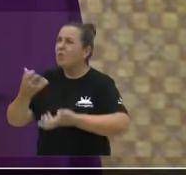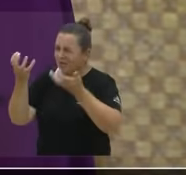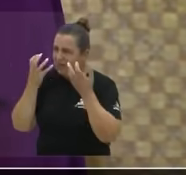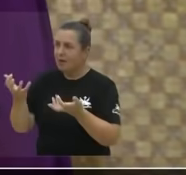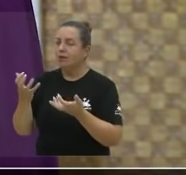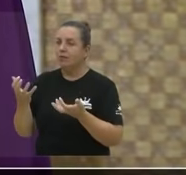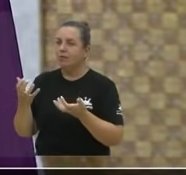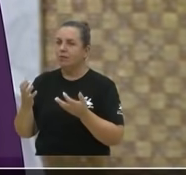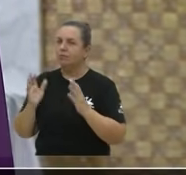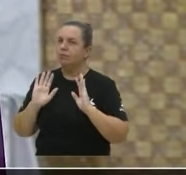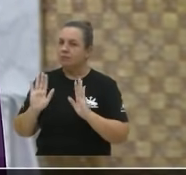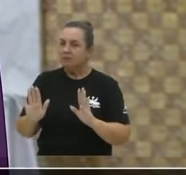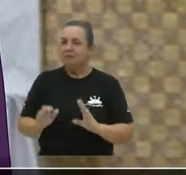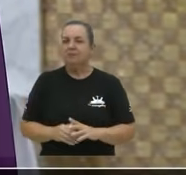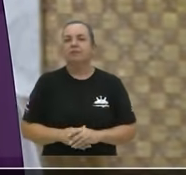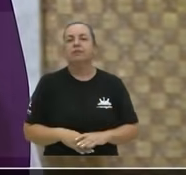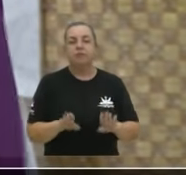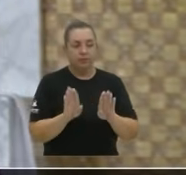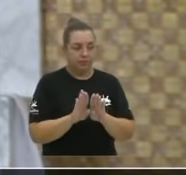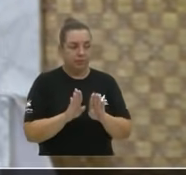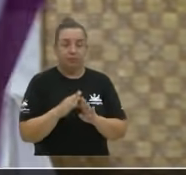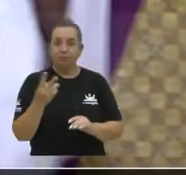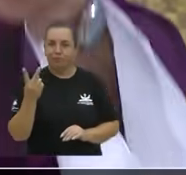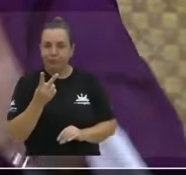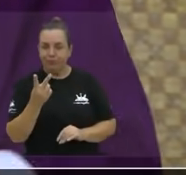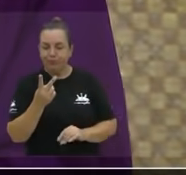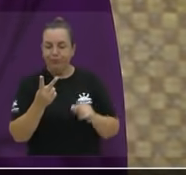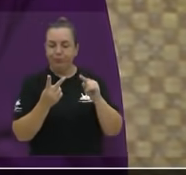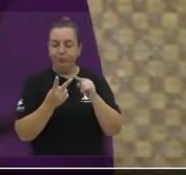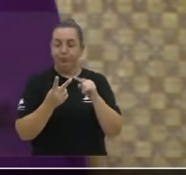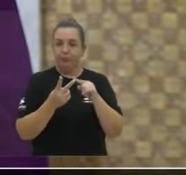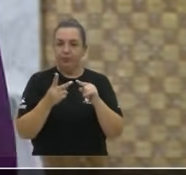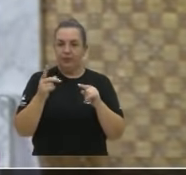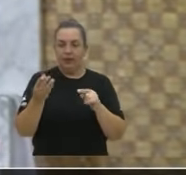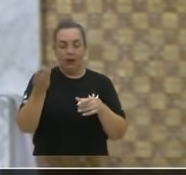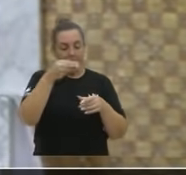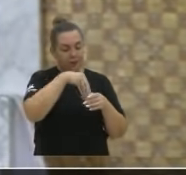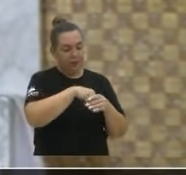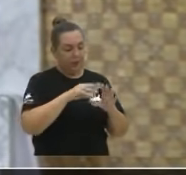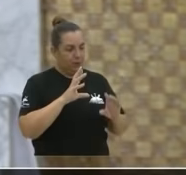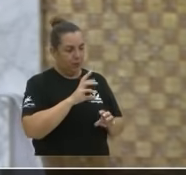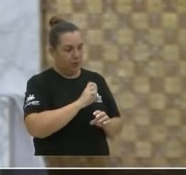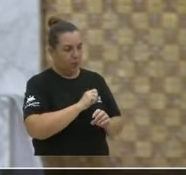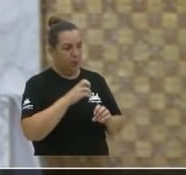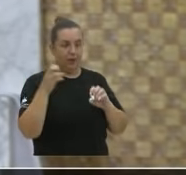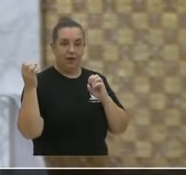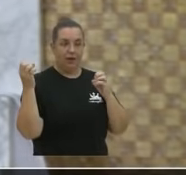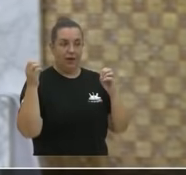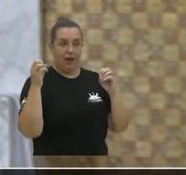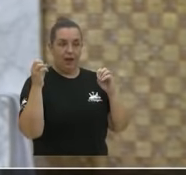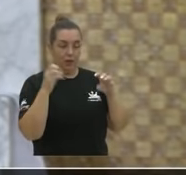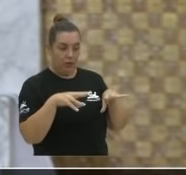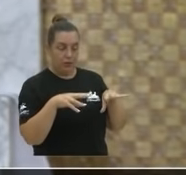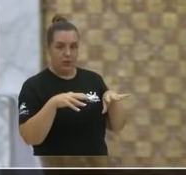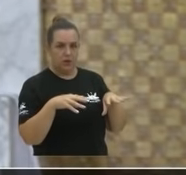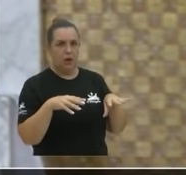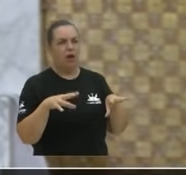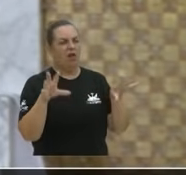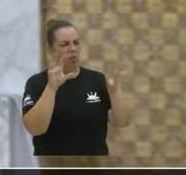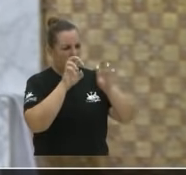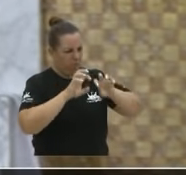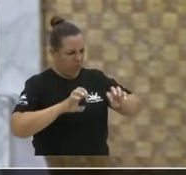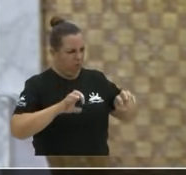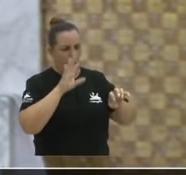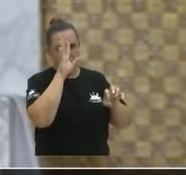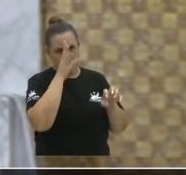Uma segunda atitude, no meio do amor, no meio da luz, a escuridão se